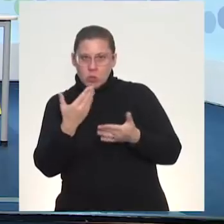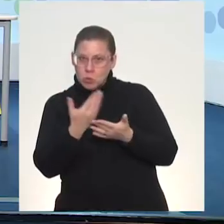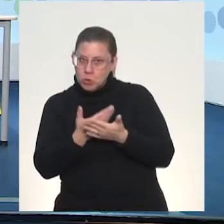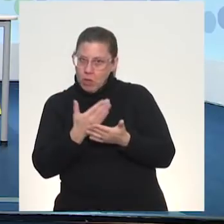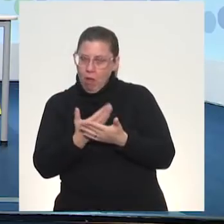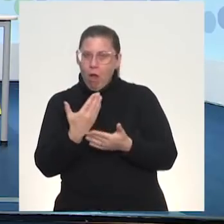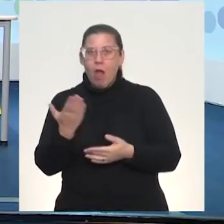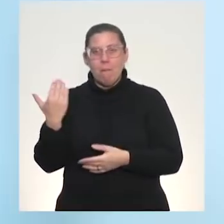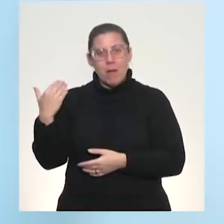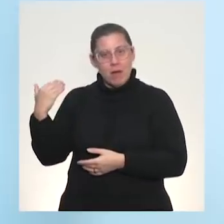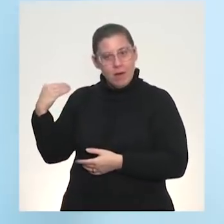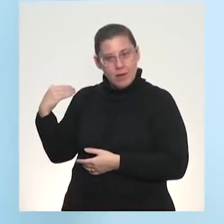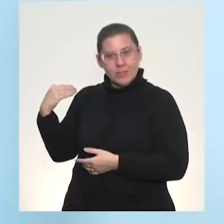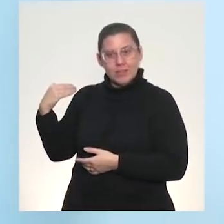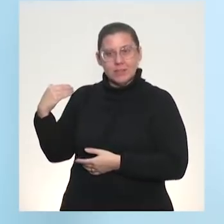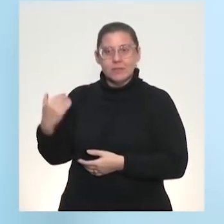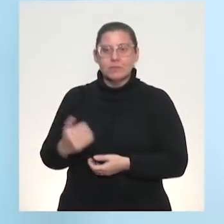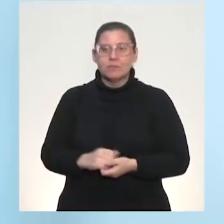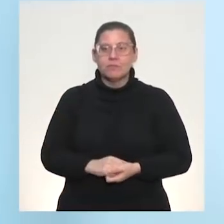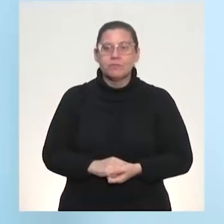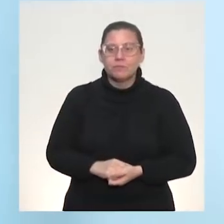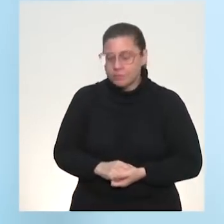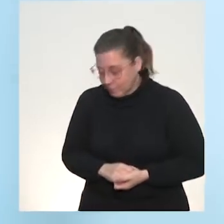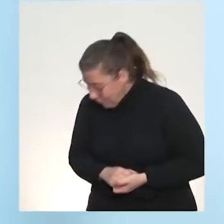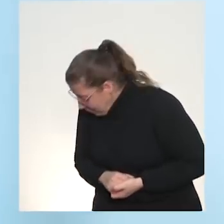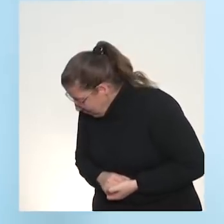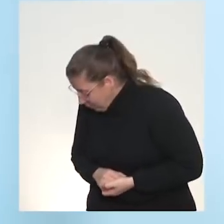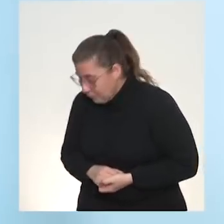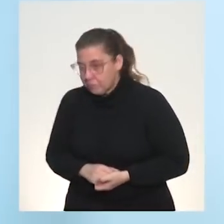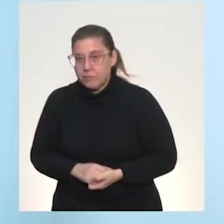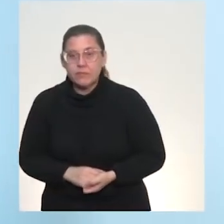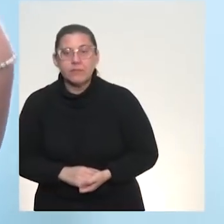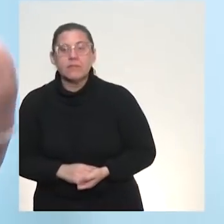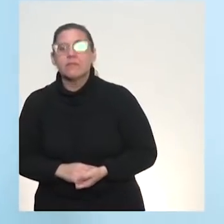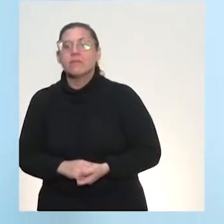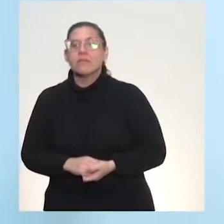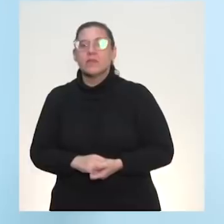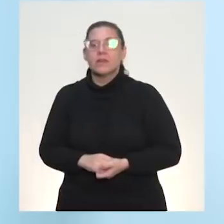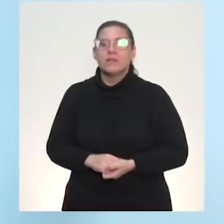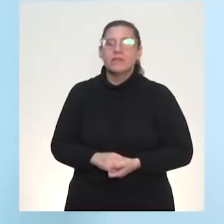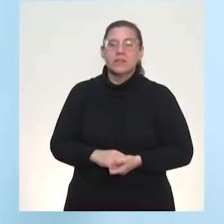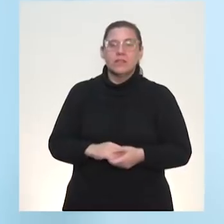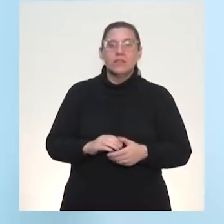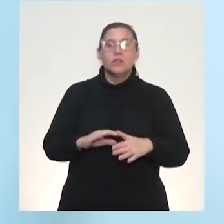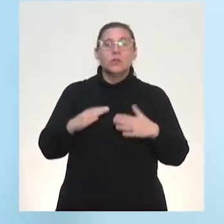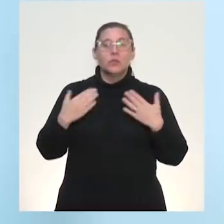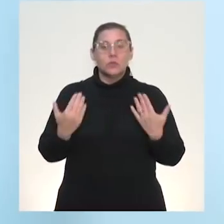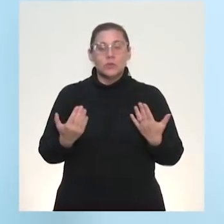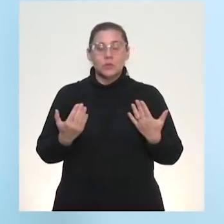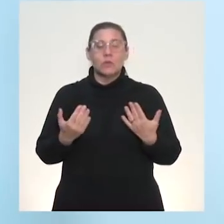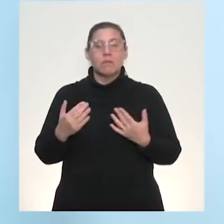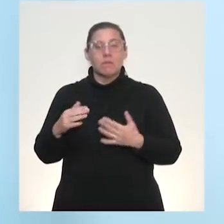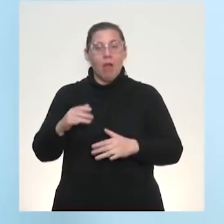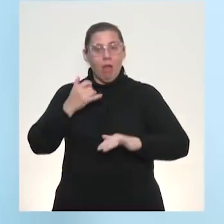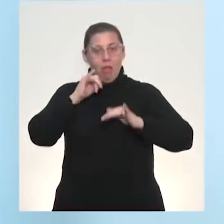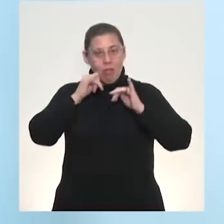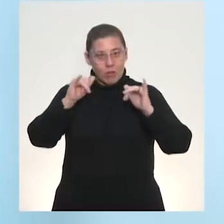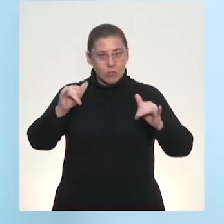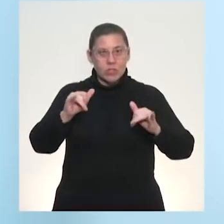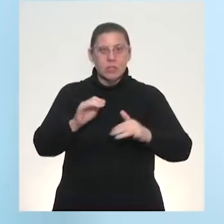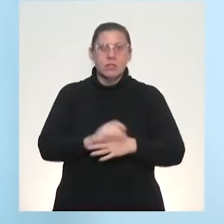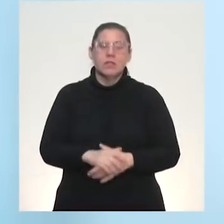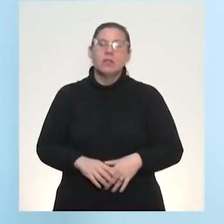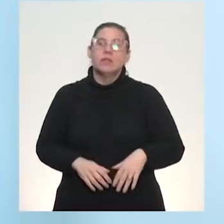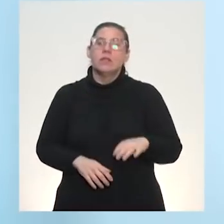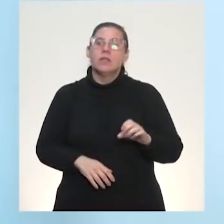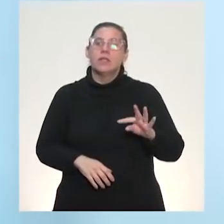outras aulas, né, nas aulas anteriores? Reações isotérmicas e endotérmicas, que também é sobre energia. Entalpia, que